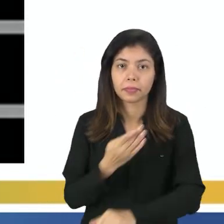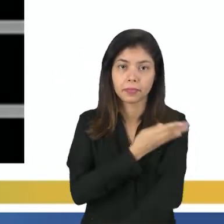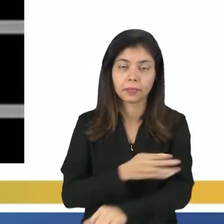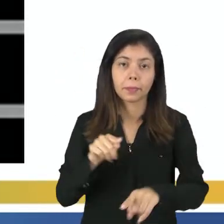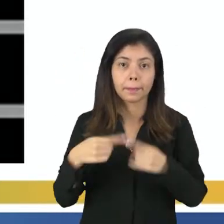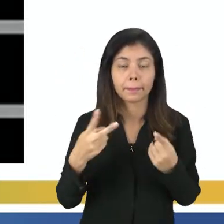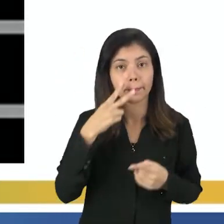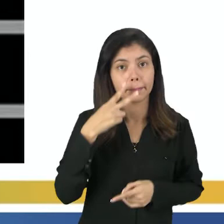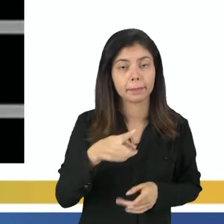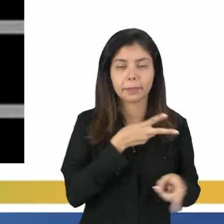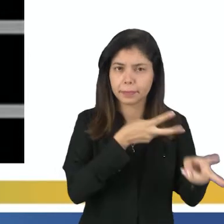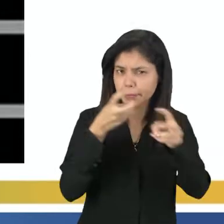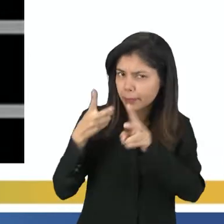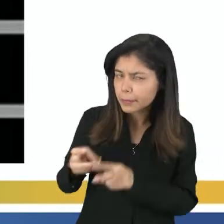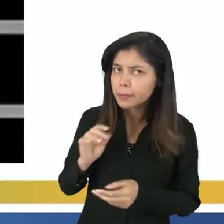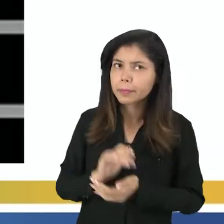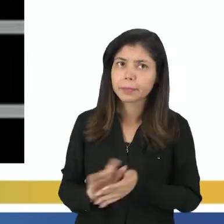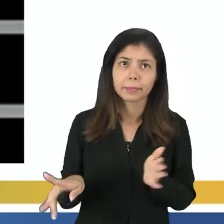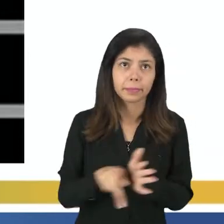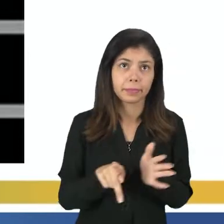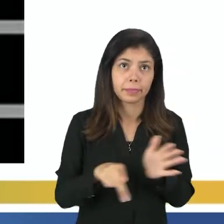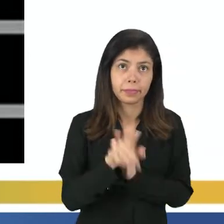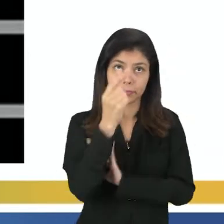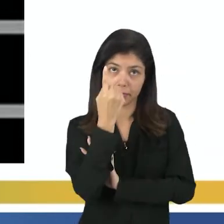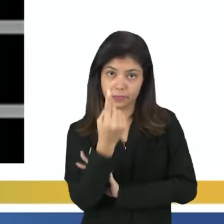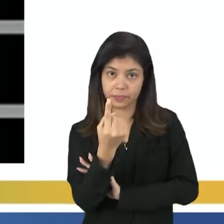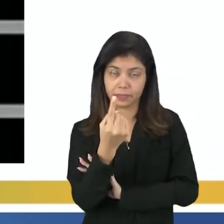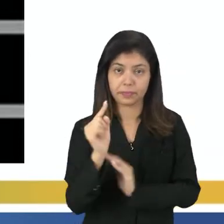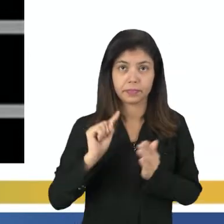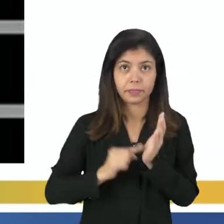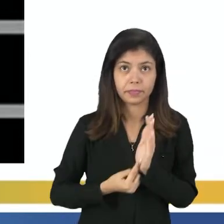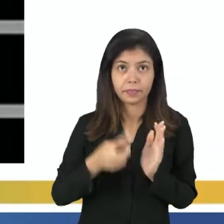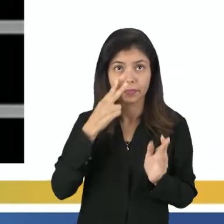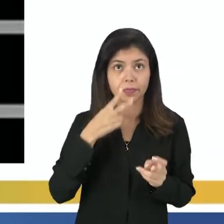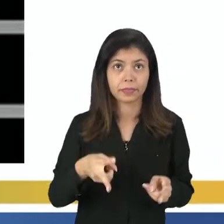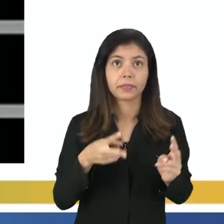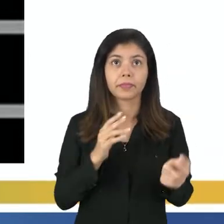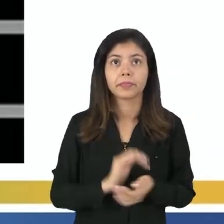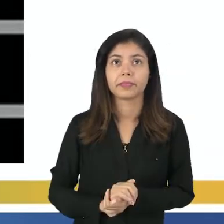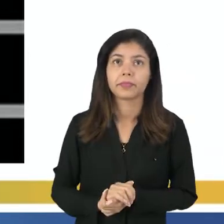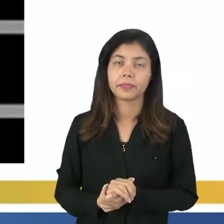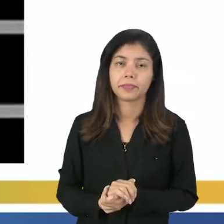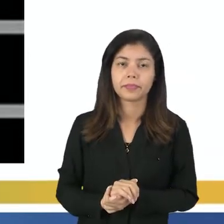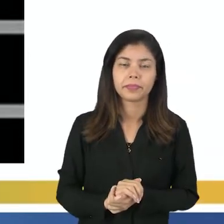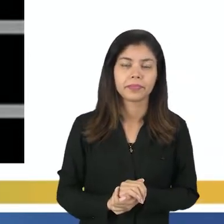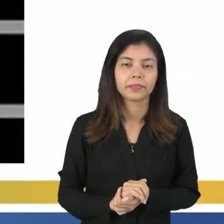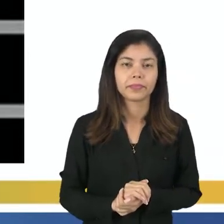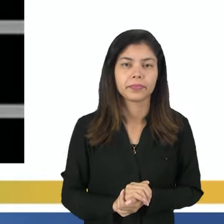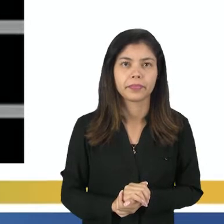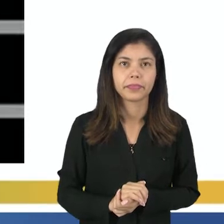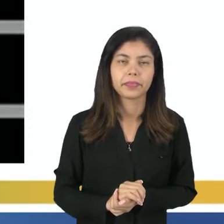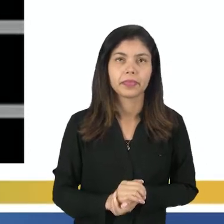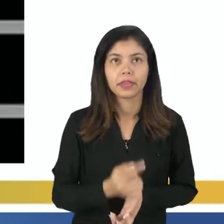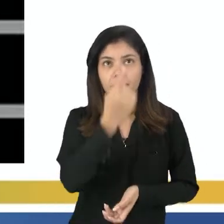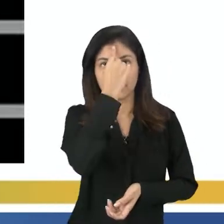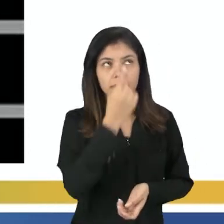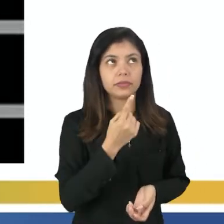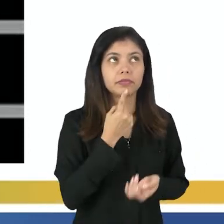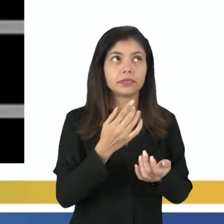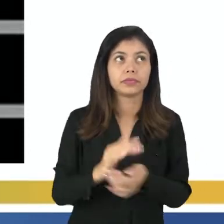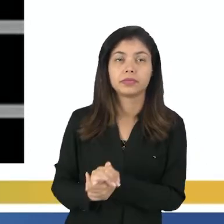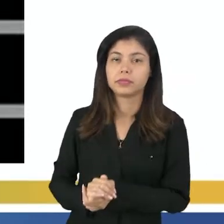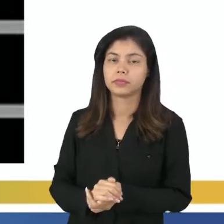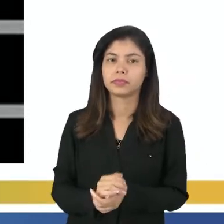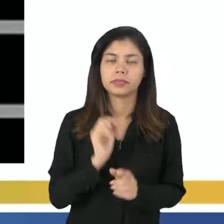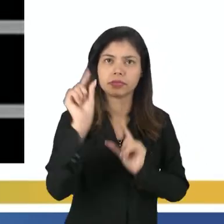Mas se você observar especificamente um pontinho branco desse, você vai ver que essa figura ela não